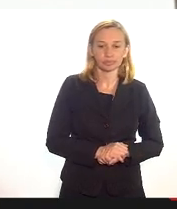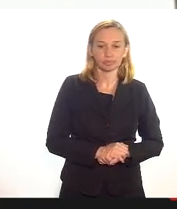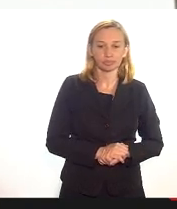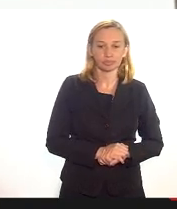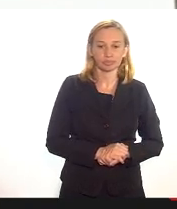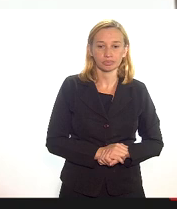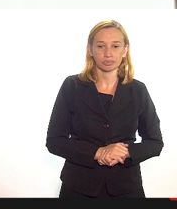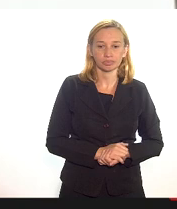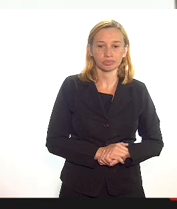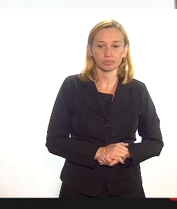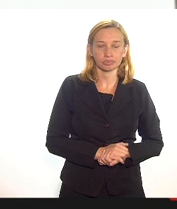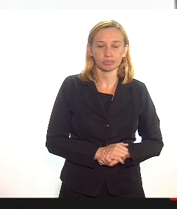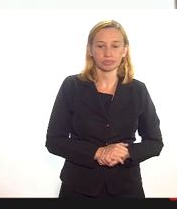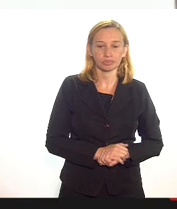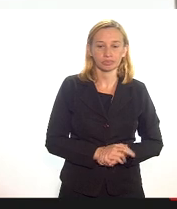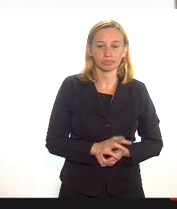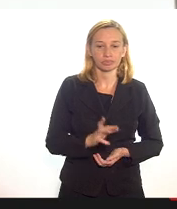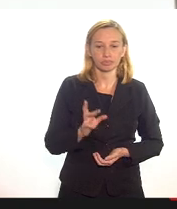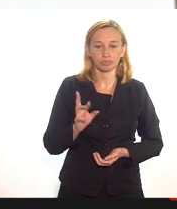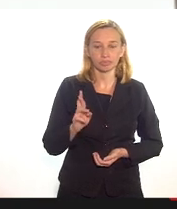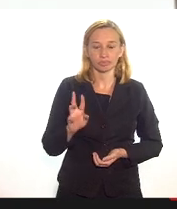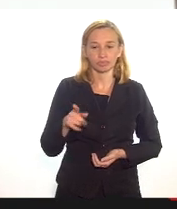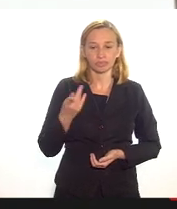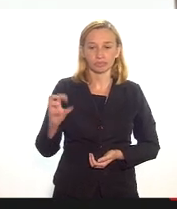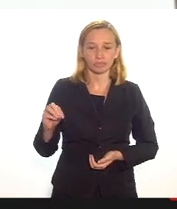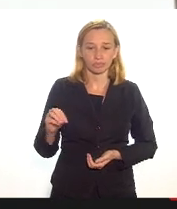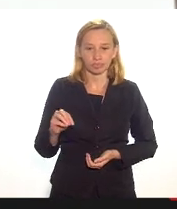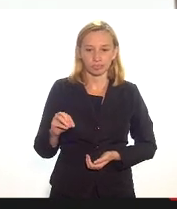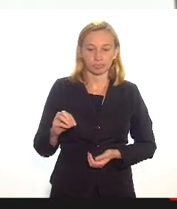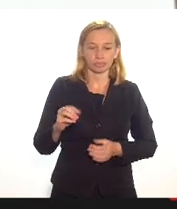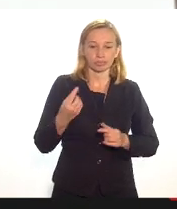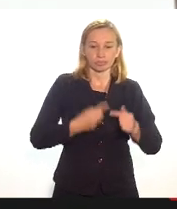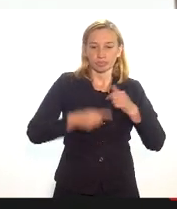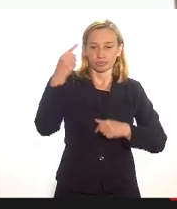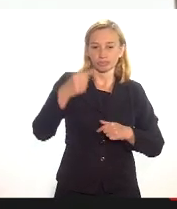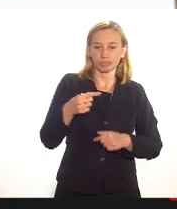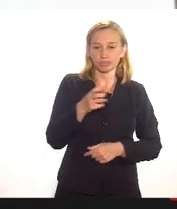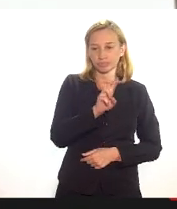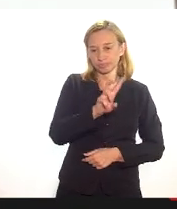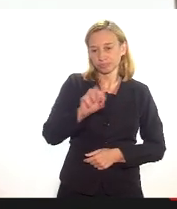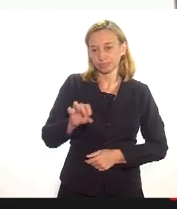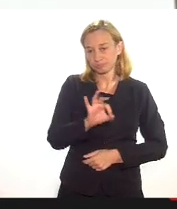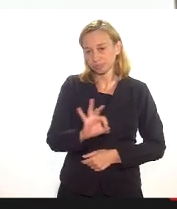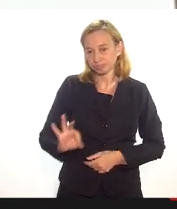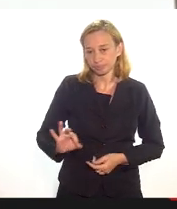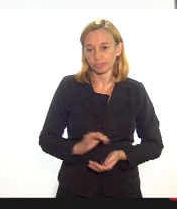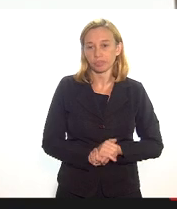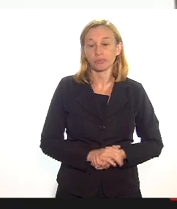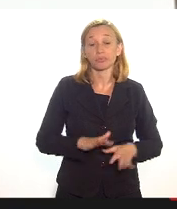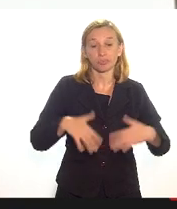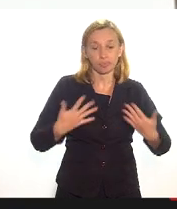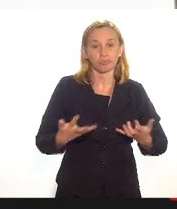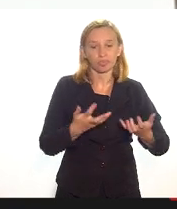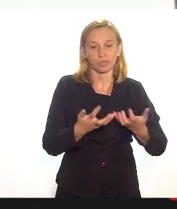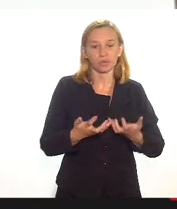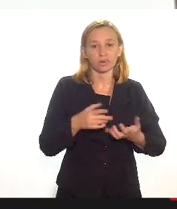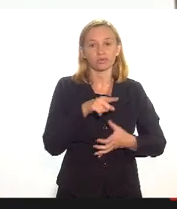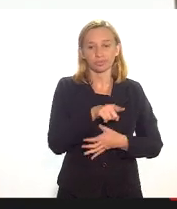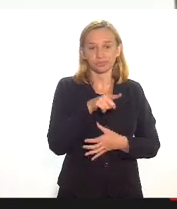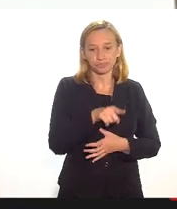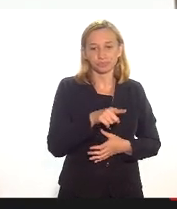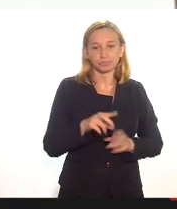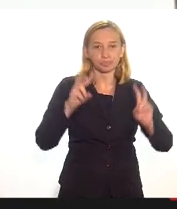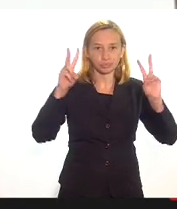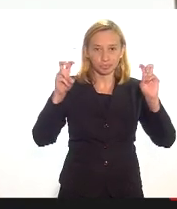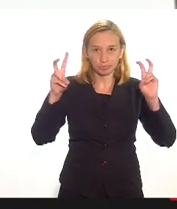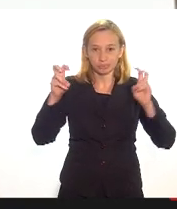uma reinjeção brutal superior a 50%. Então, eu queria que esse fosse o